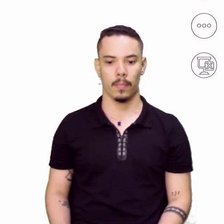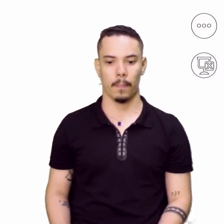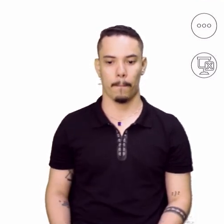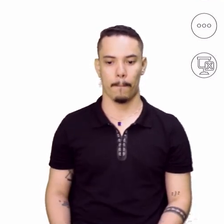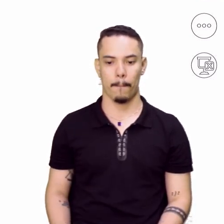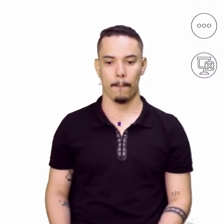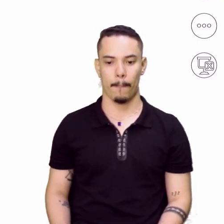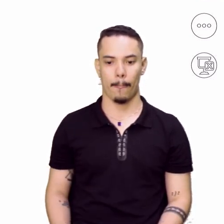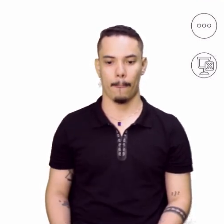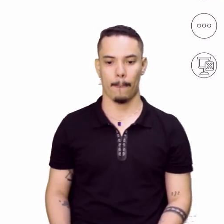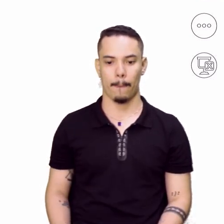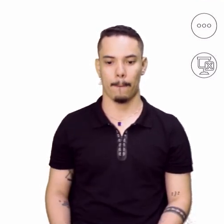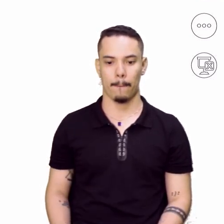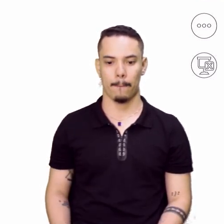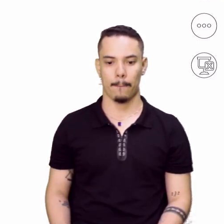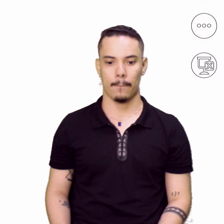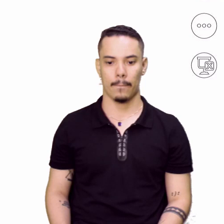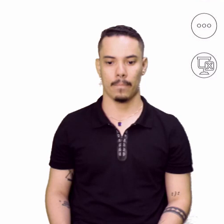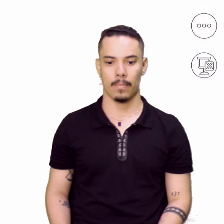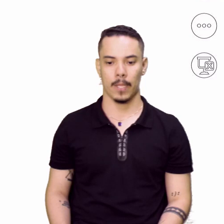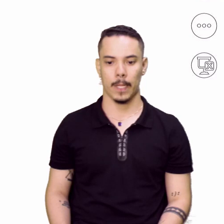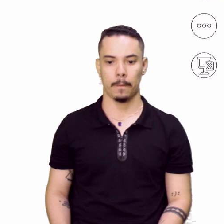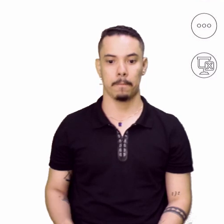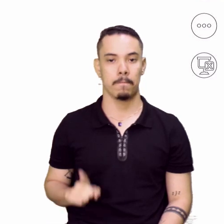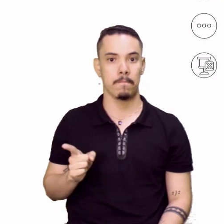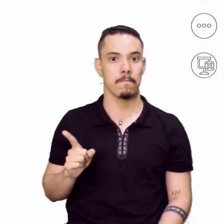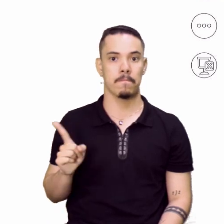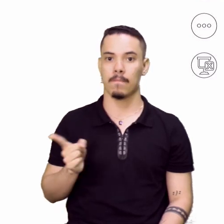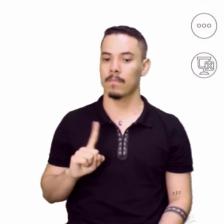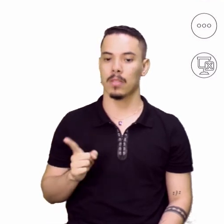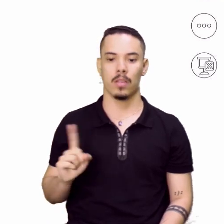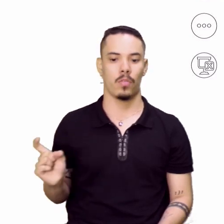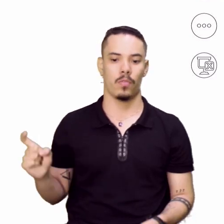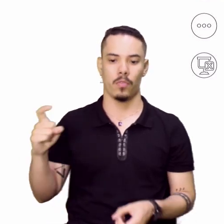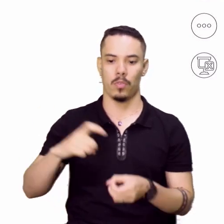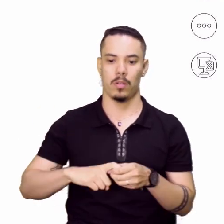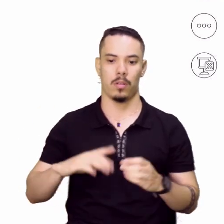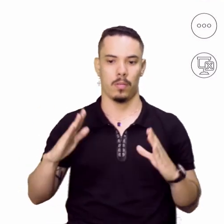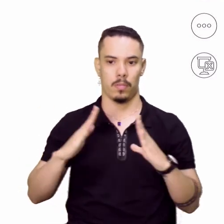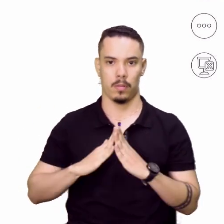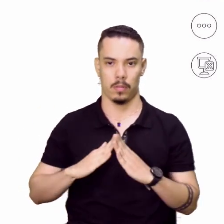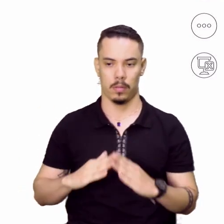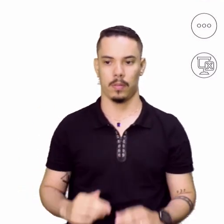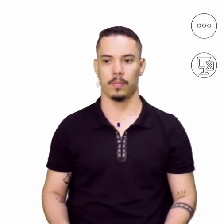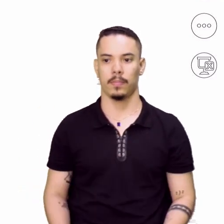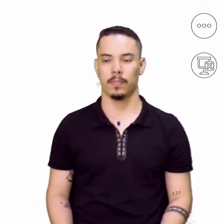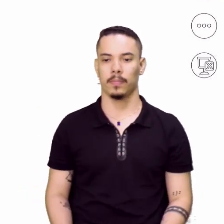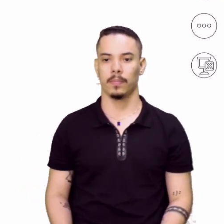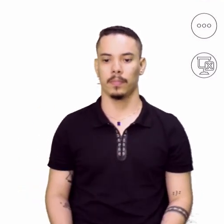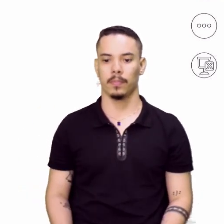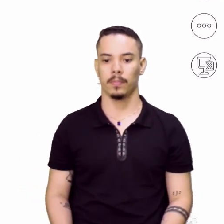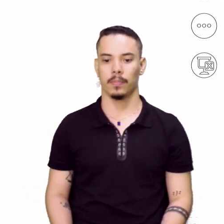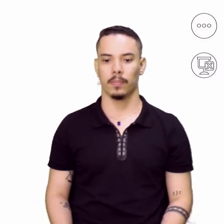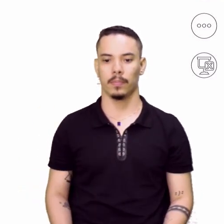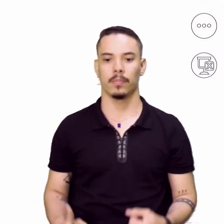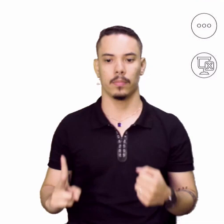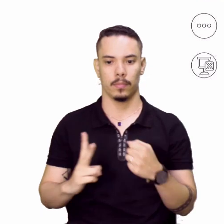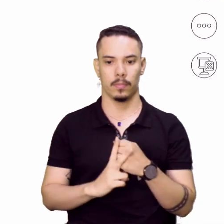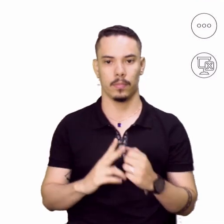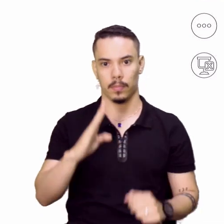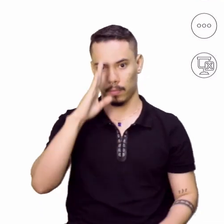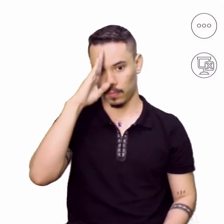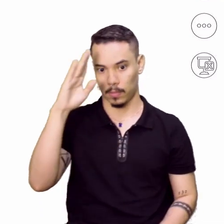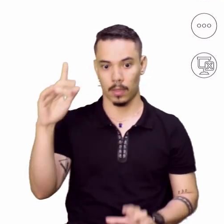come back home ele não voltará para casa perceba que o meu verbo principal na